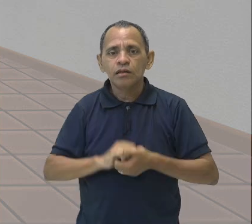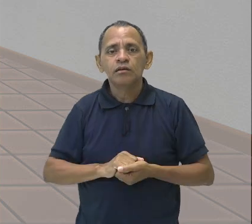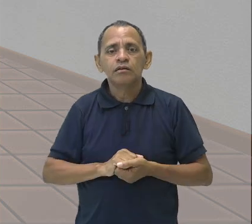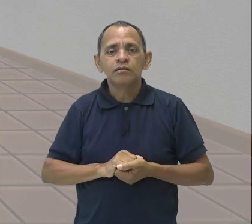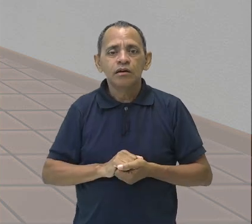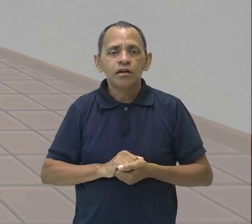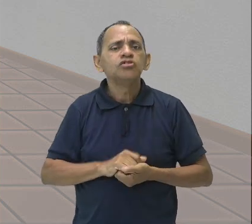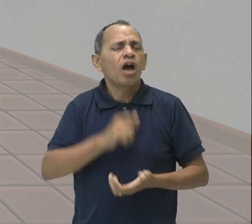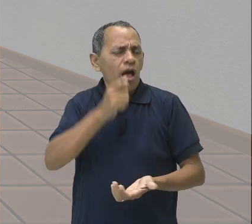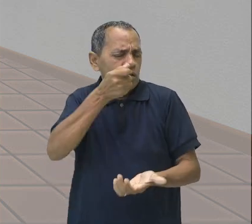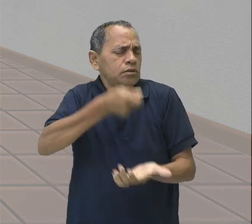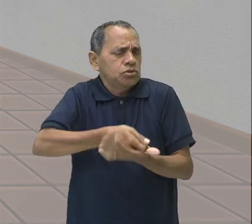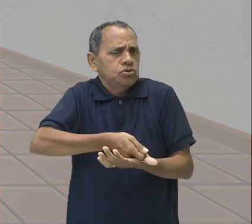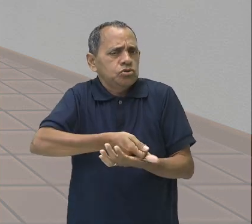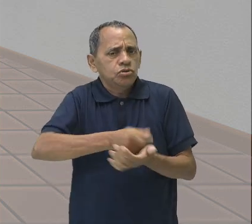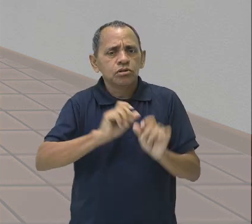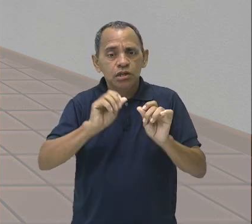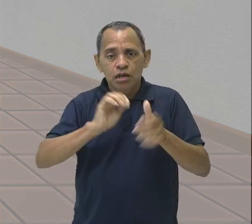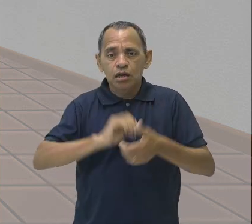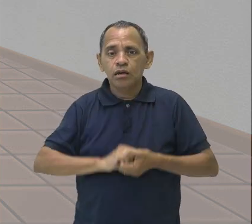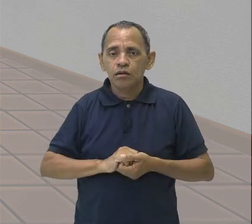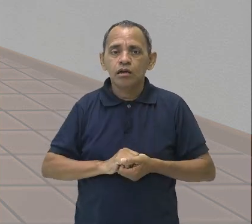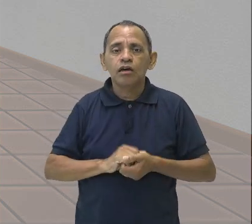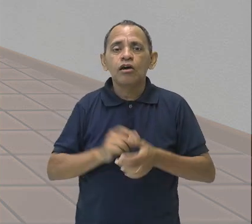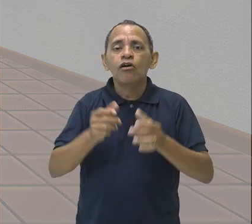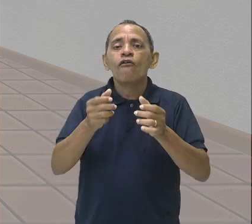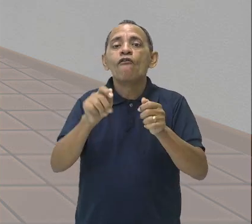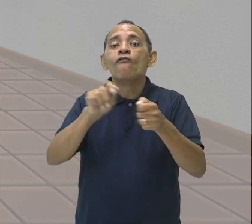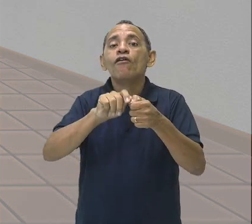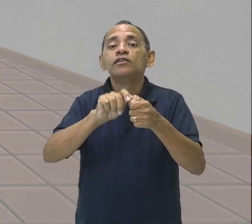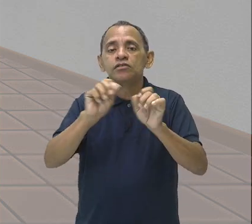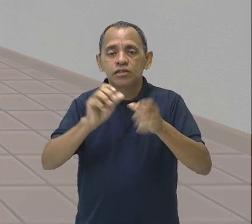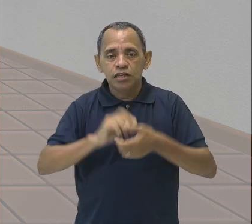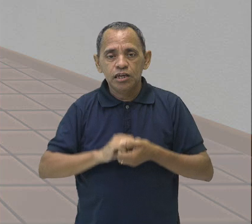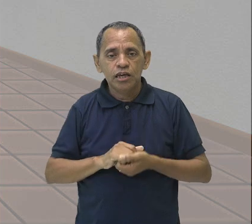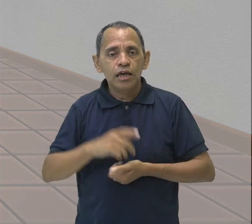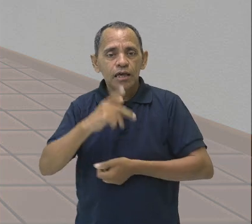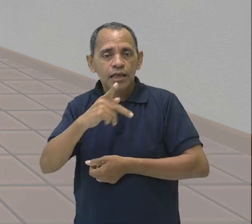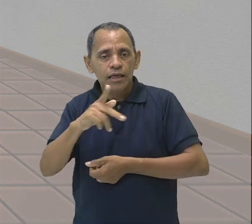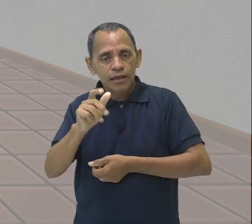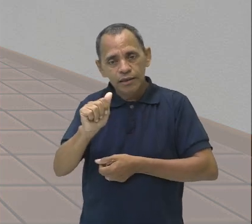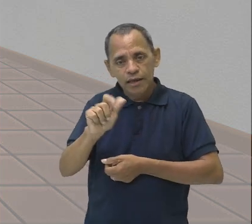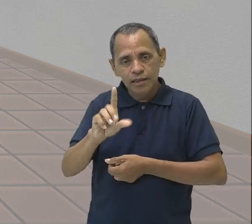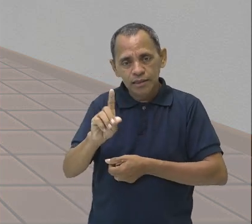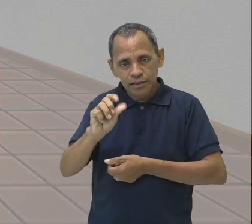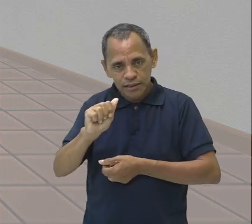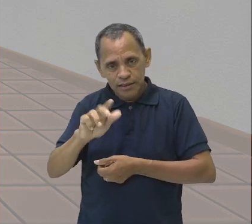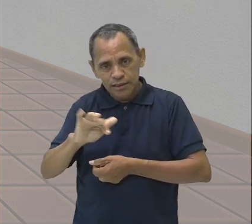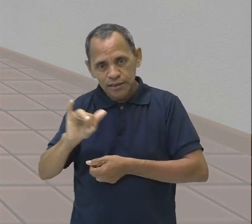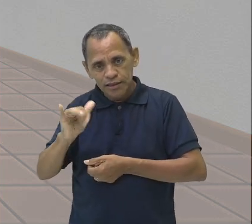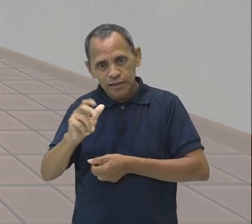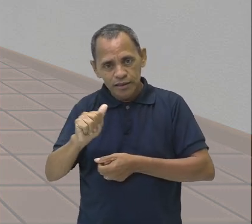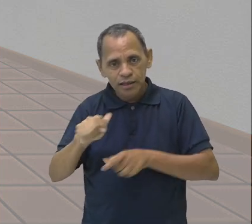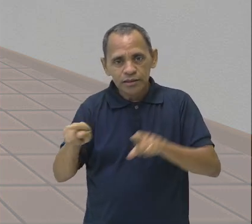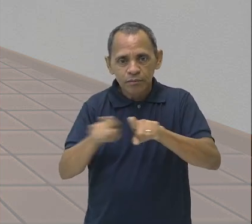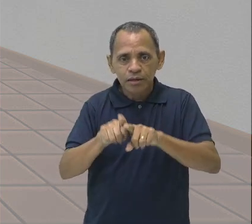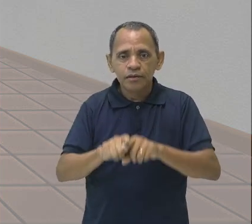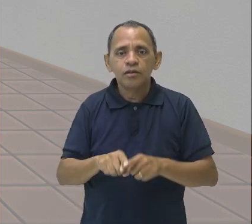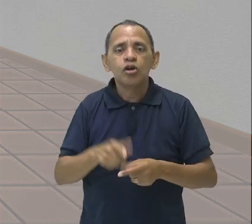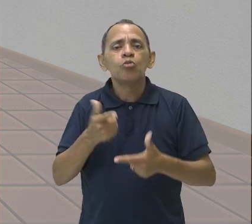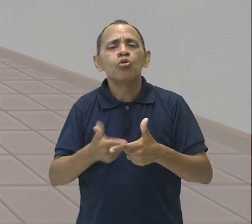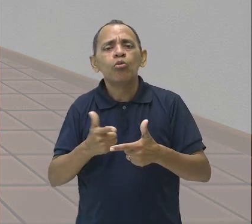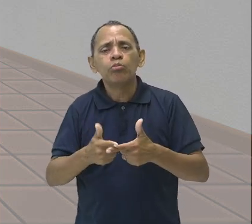tá? Decidido, eu gosto de comer também, eu sei fazer, então vou conseguir. O problema é que eu não sei quanto